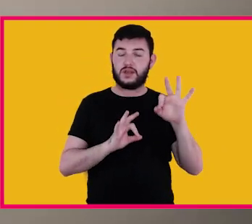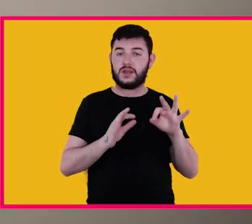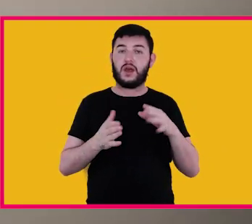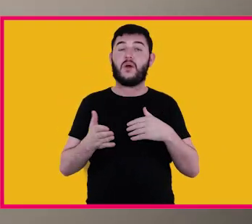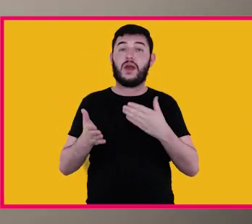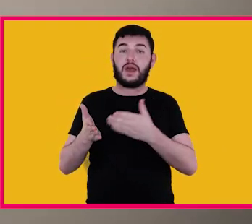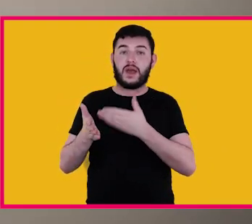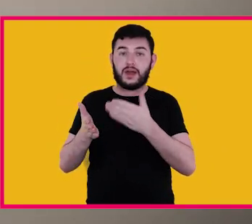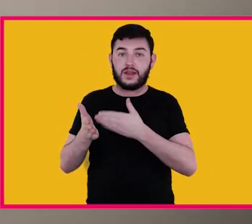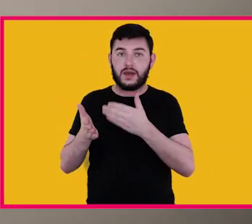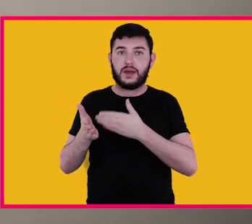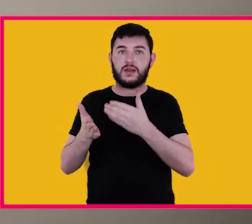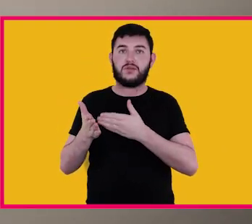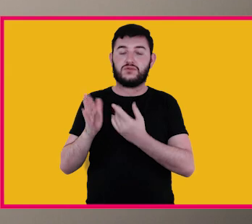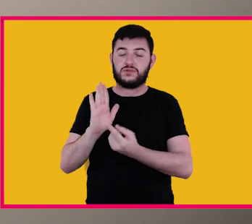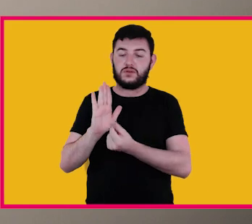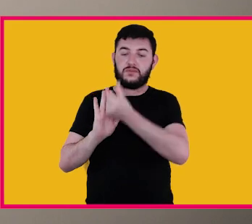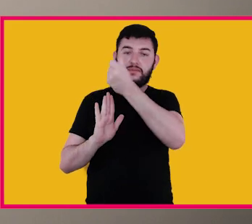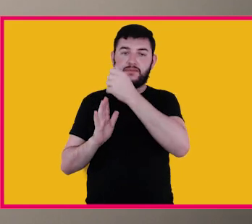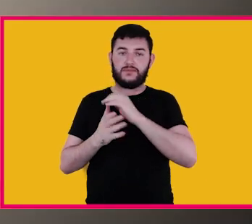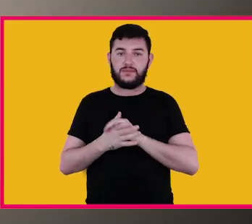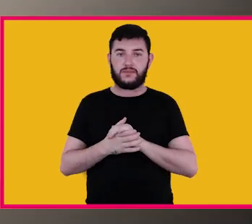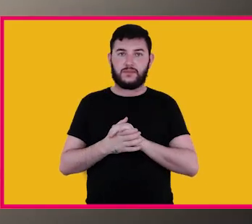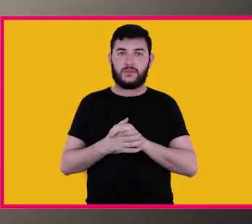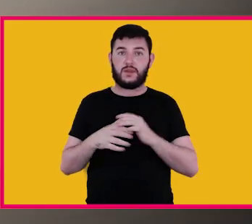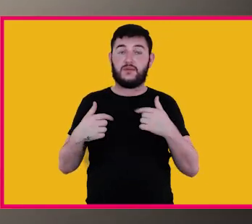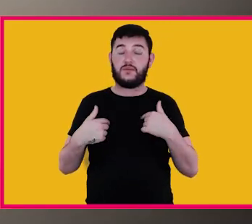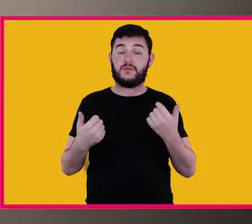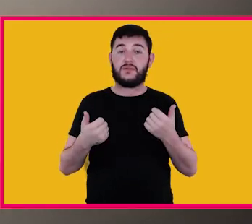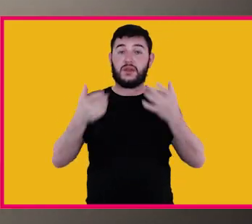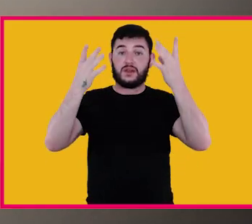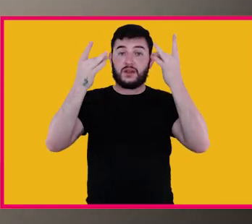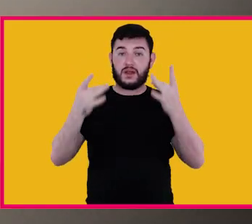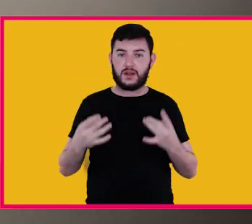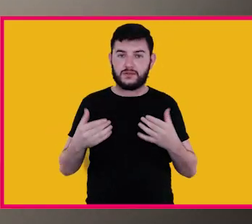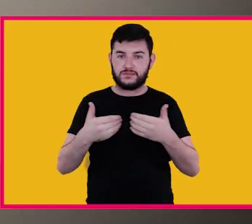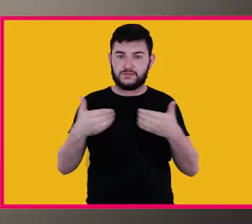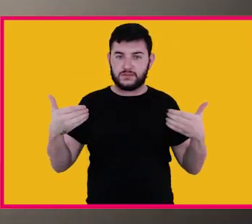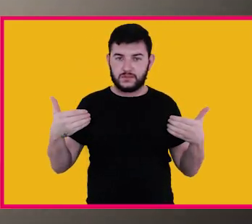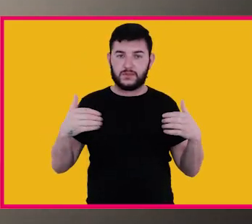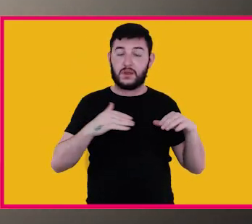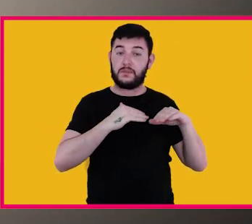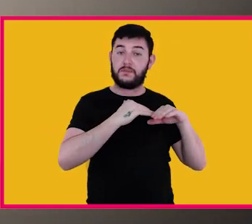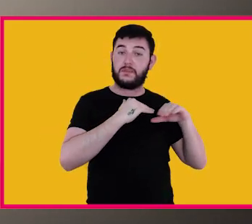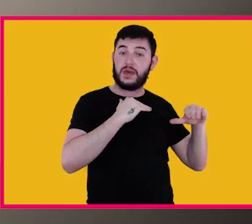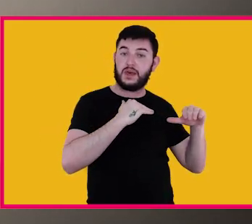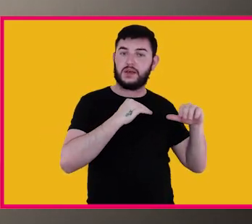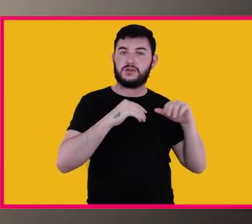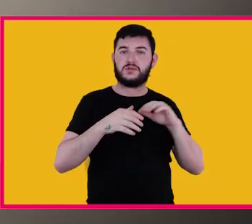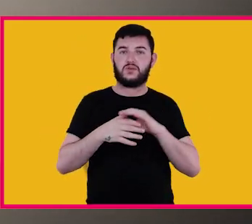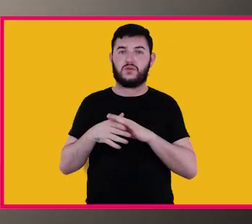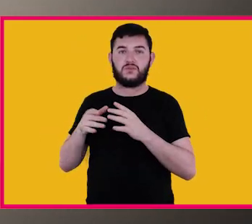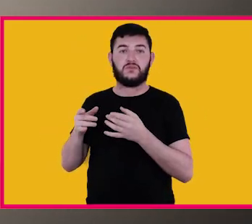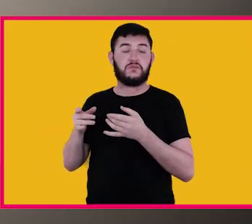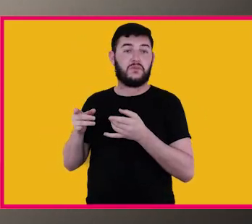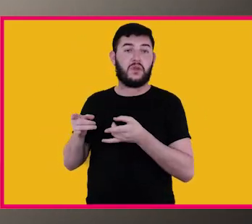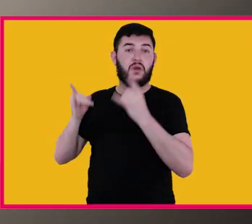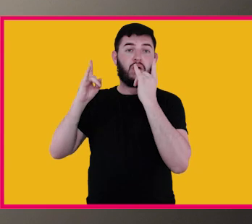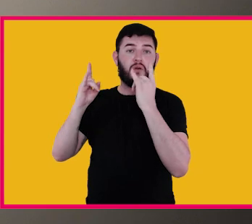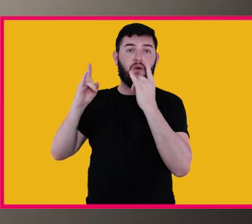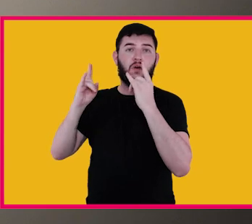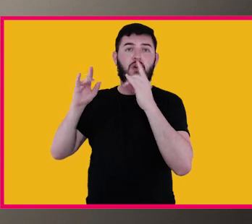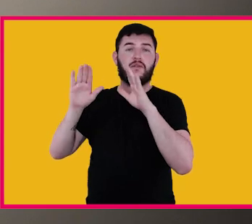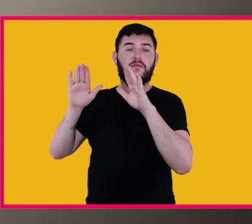elementos unitários serão detalhados isoladamente, enquanto componentes como pisos, fechamentos e forrações serão detalhados por